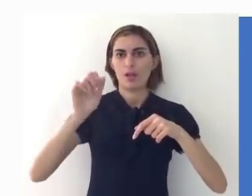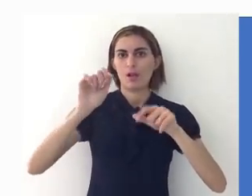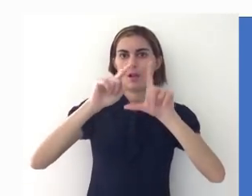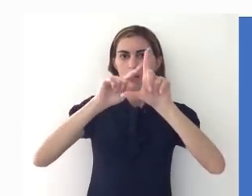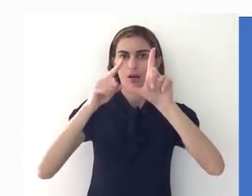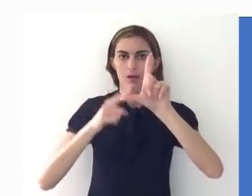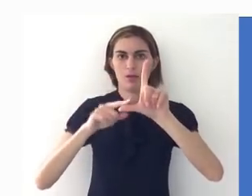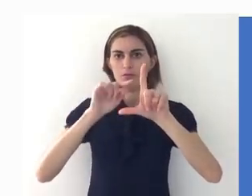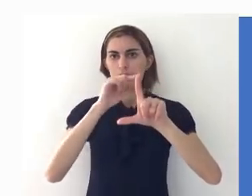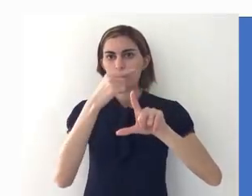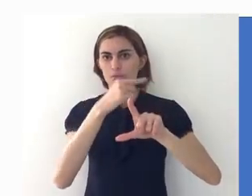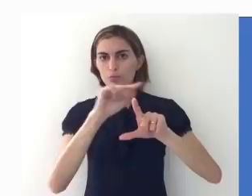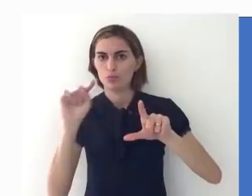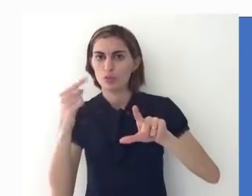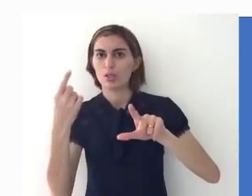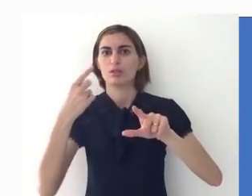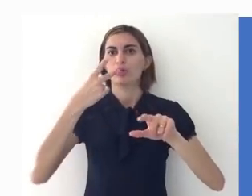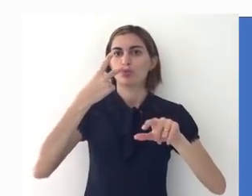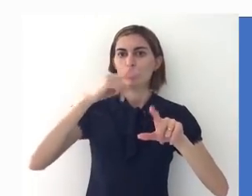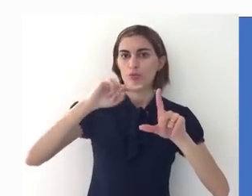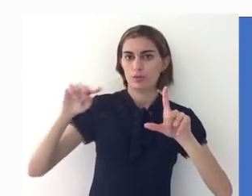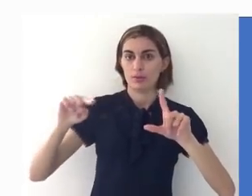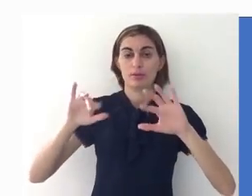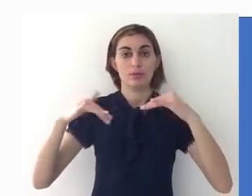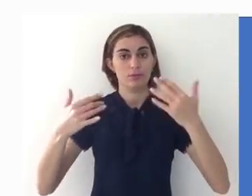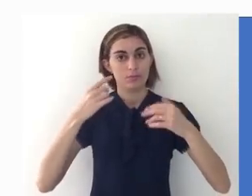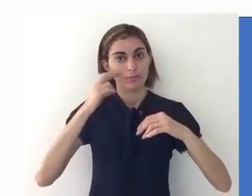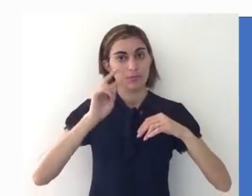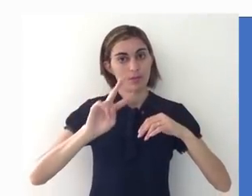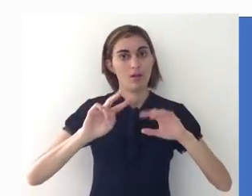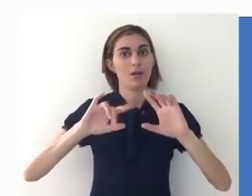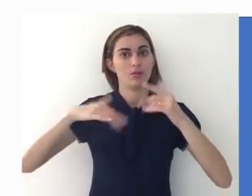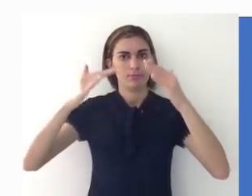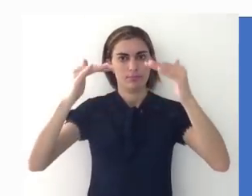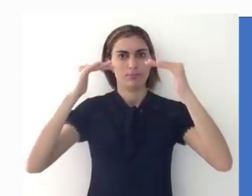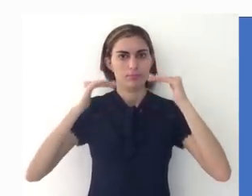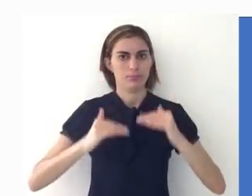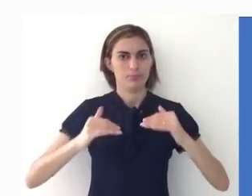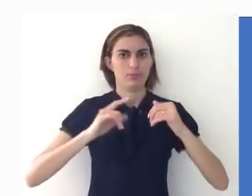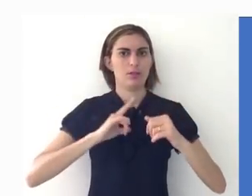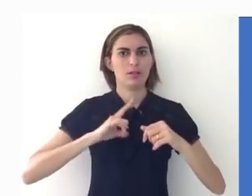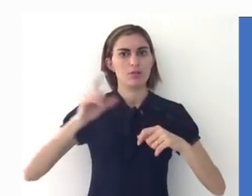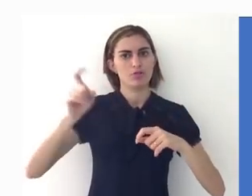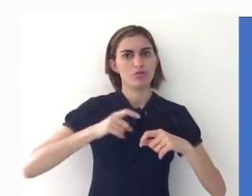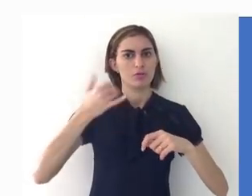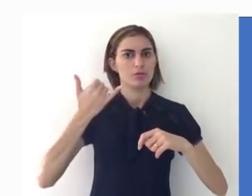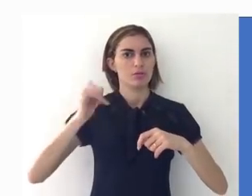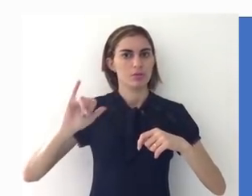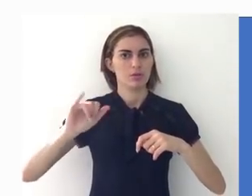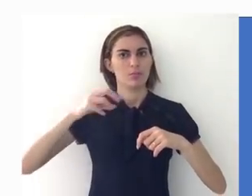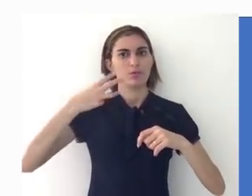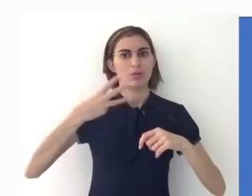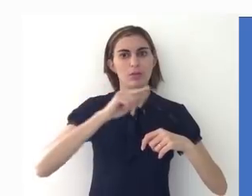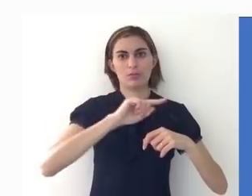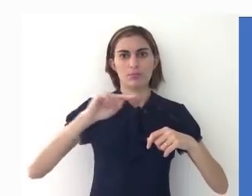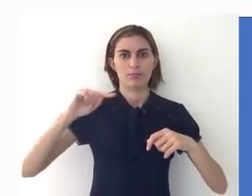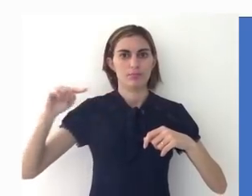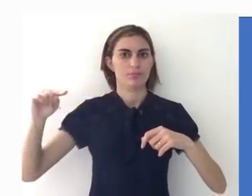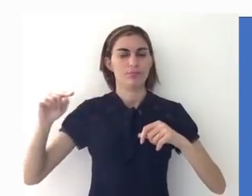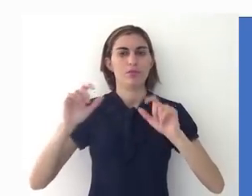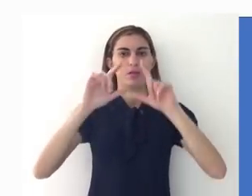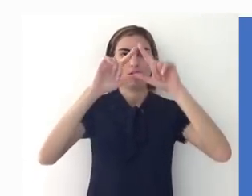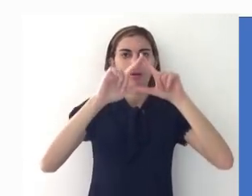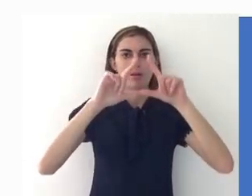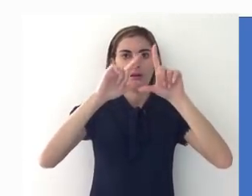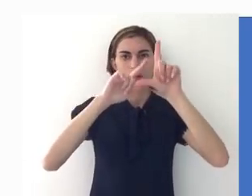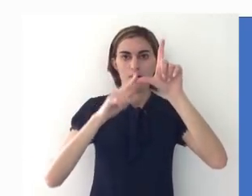15, 20, um ângulo com um tracinho, um ângulo com 2 tracinhos e o terceiro lado com 3. E embaixo a gente tem x,